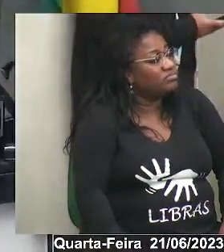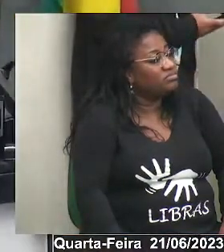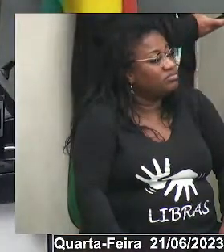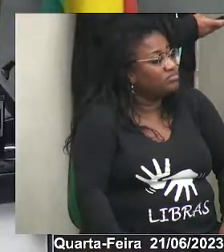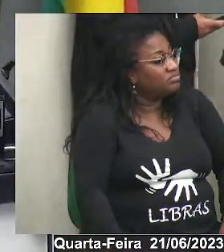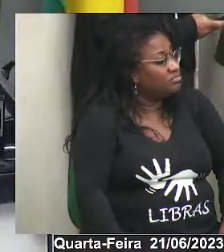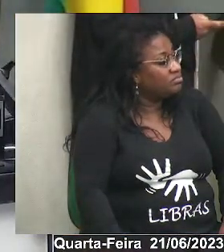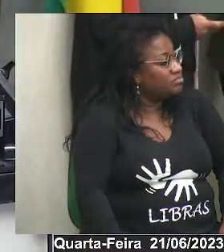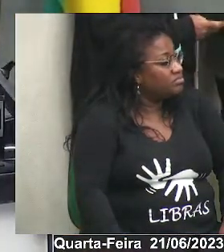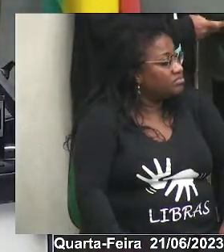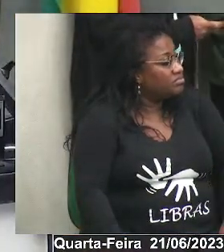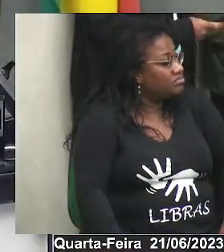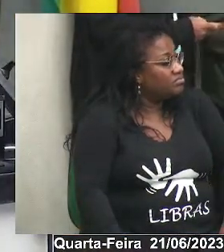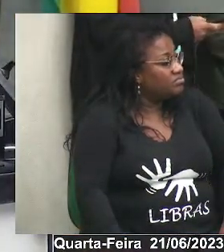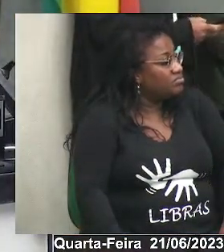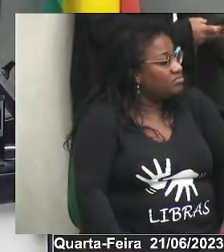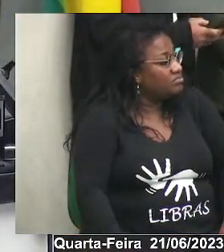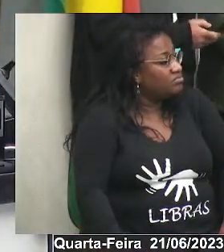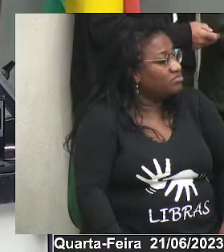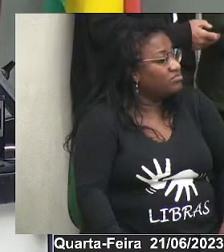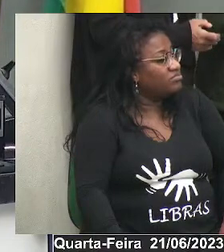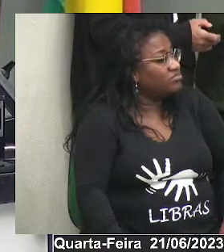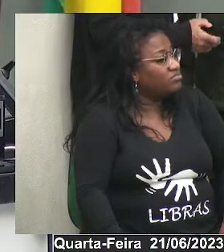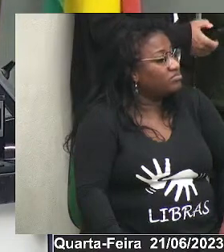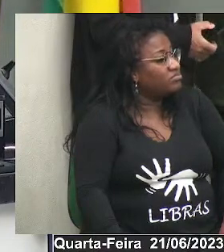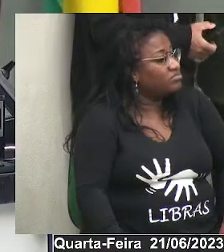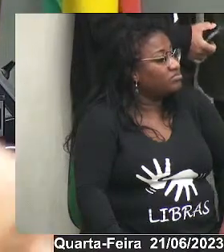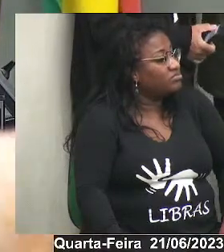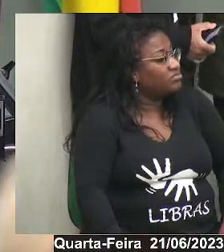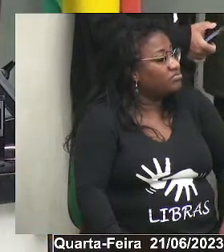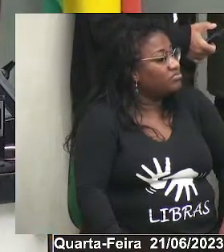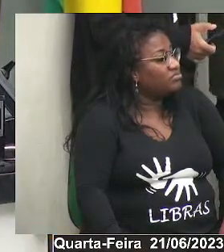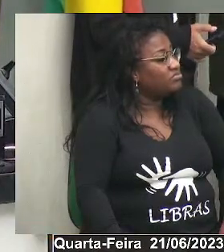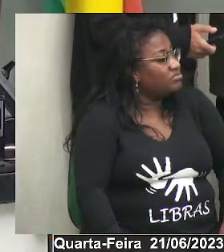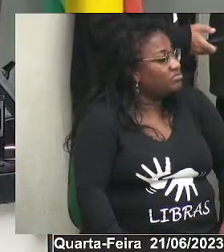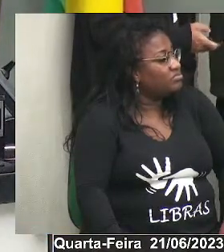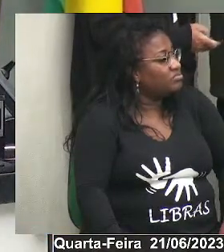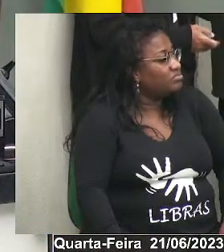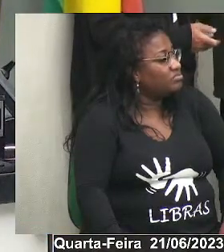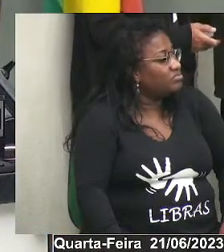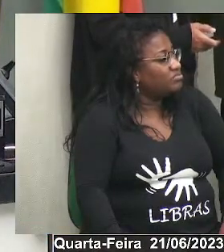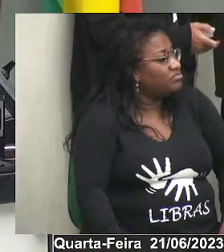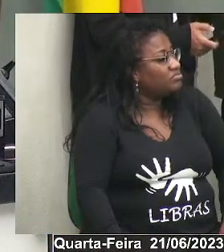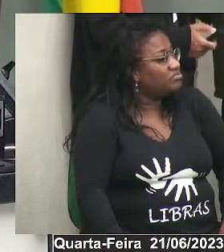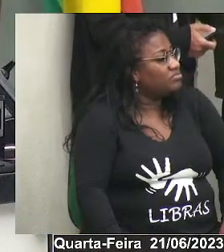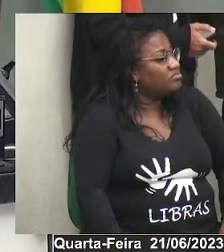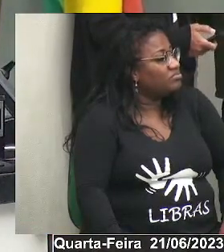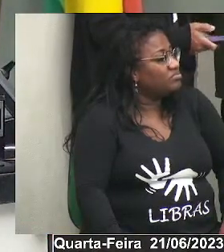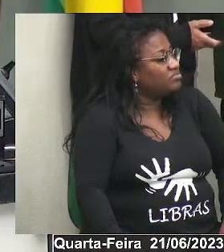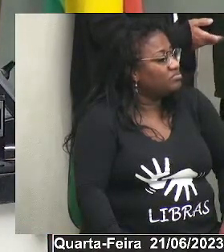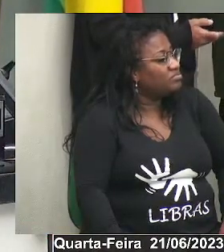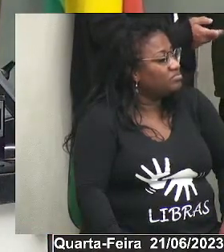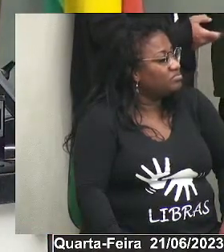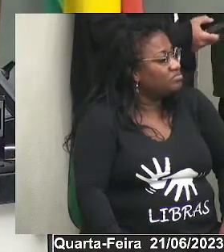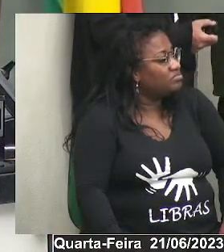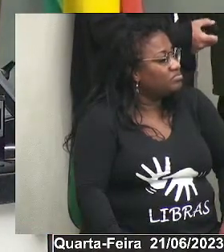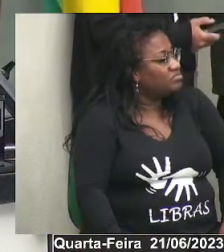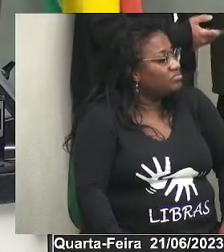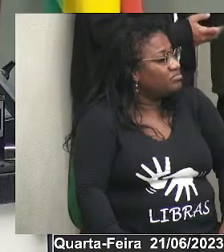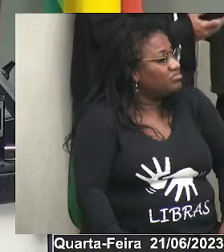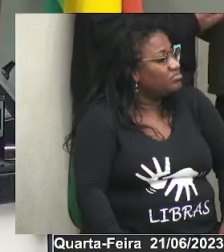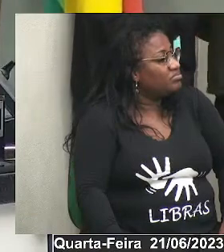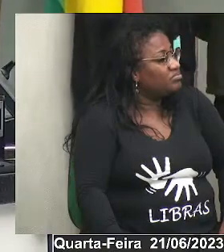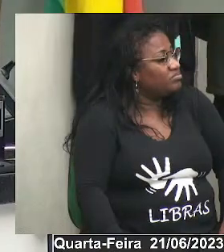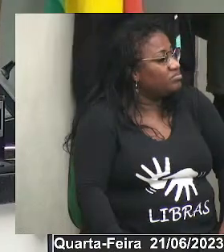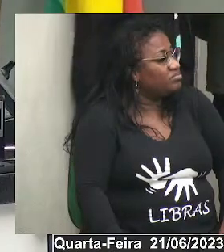projetos. Já tem um advogado lá discutindo já com a casa. Abidão, vai fazer barraco na sua casa, cara. Ô, oh, você tá